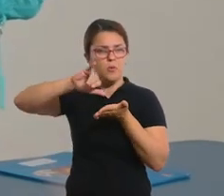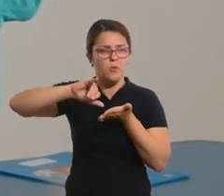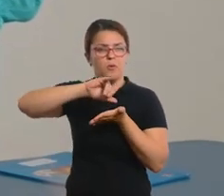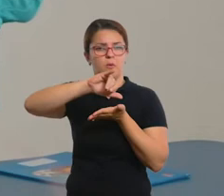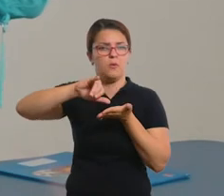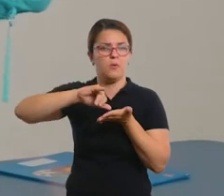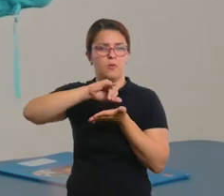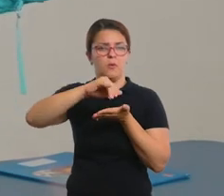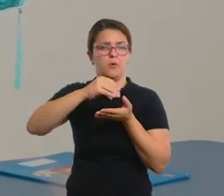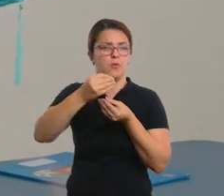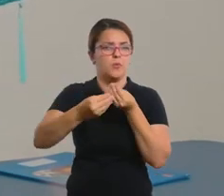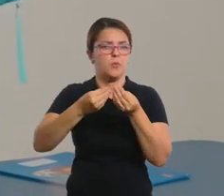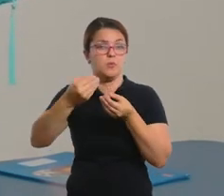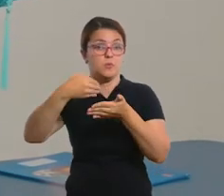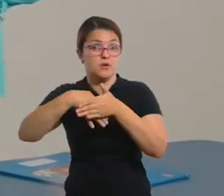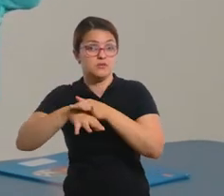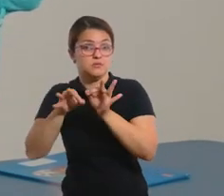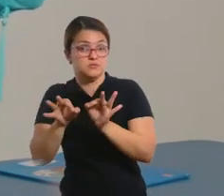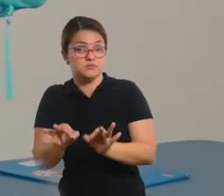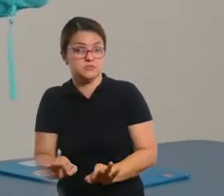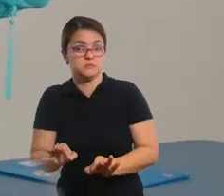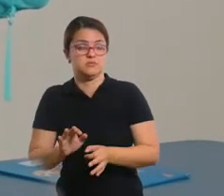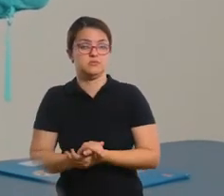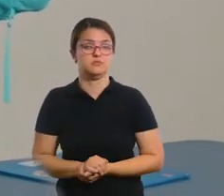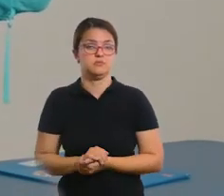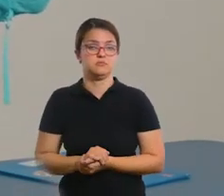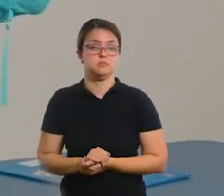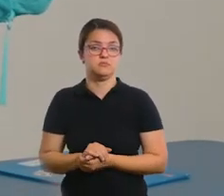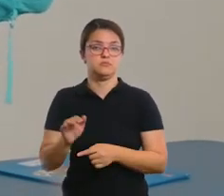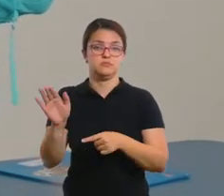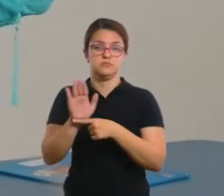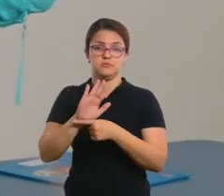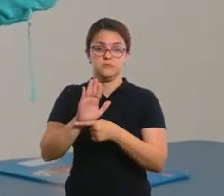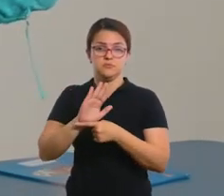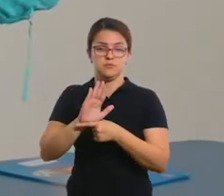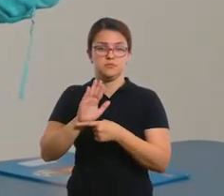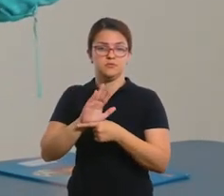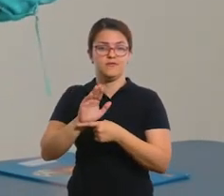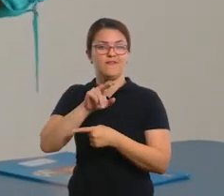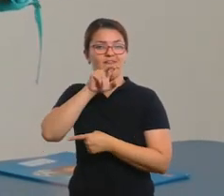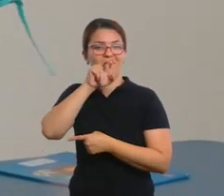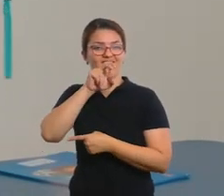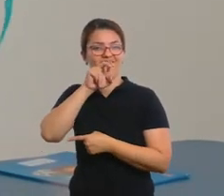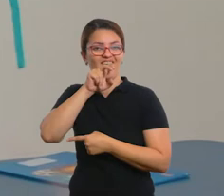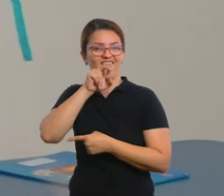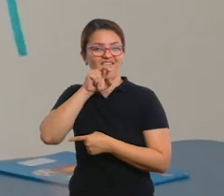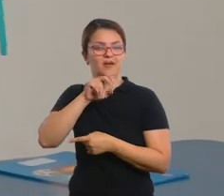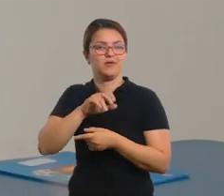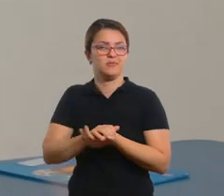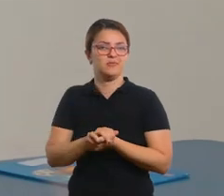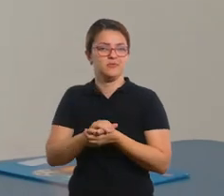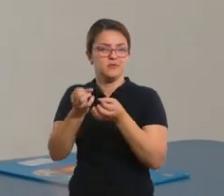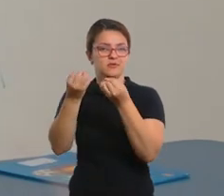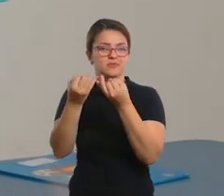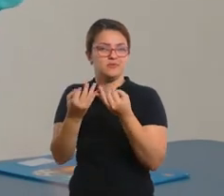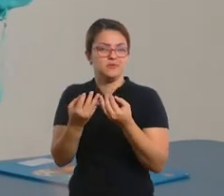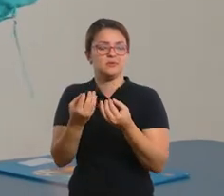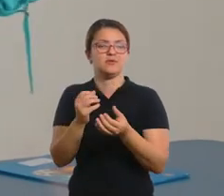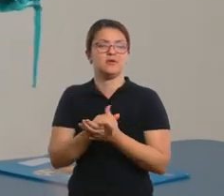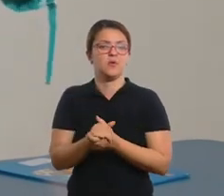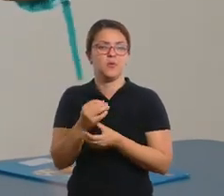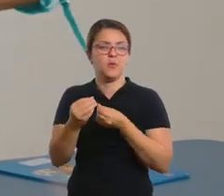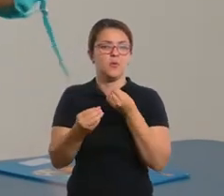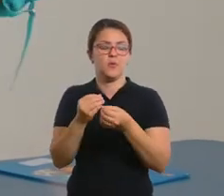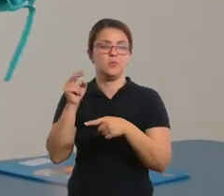óleo, guardar. E aí a gente sugere um videozinho da Turma da Mônica que fala sobre esse assunto mesmo, né? Do